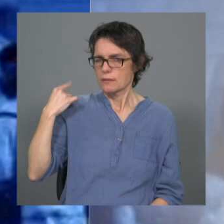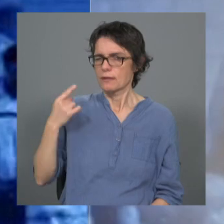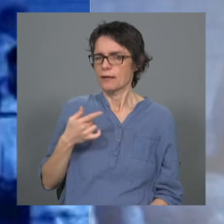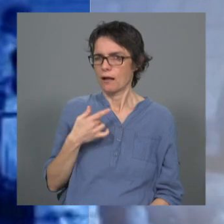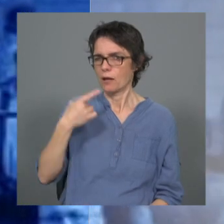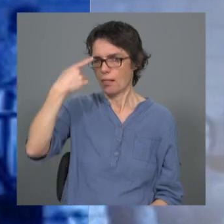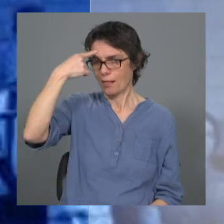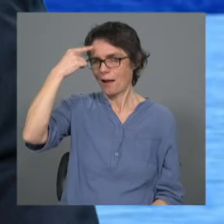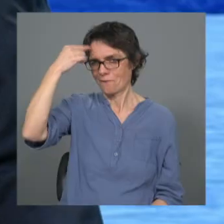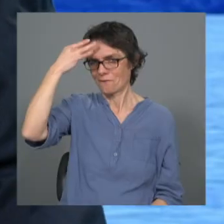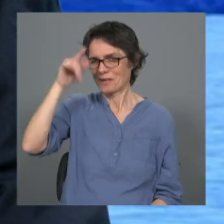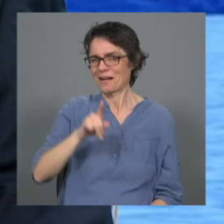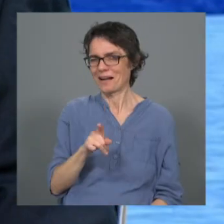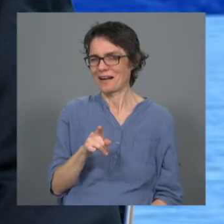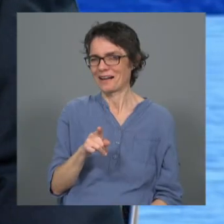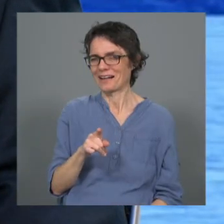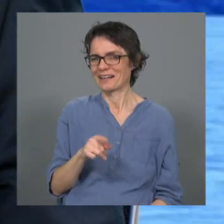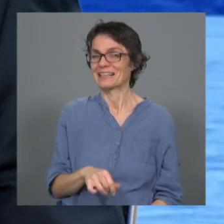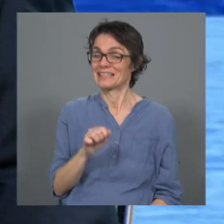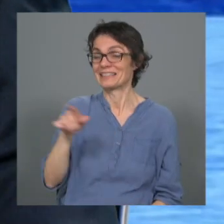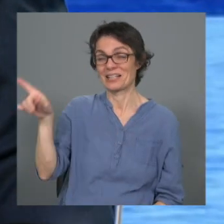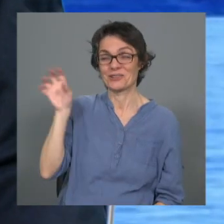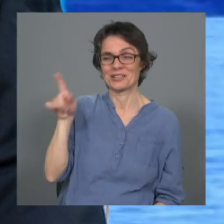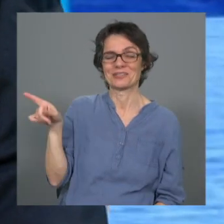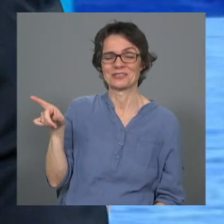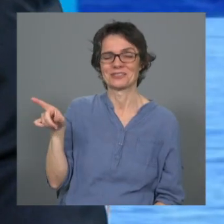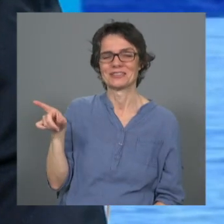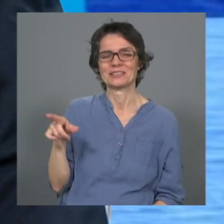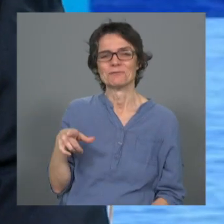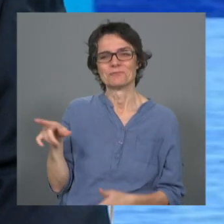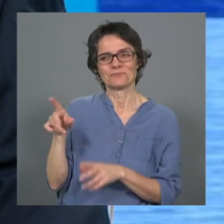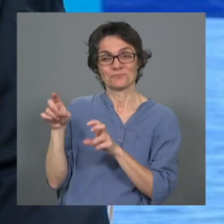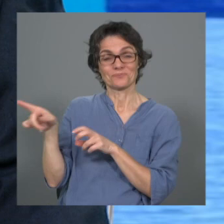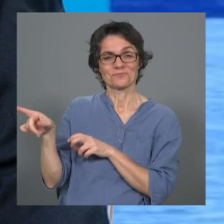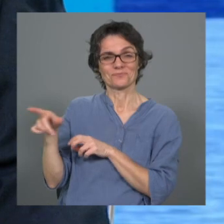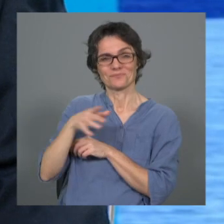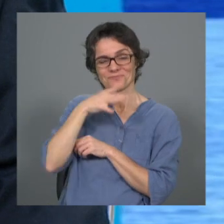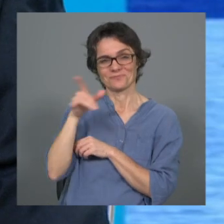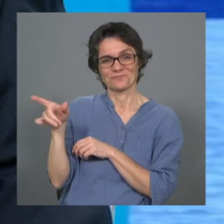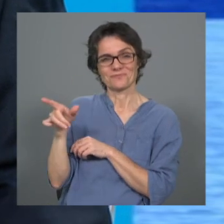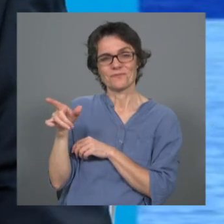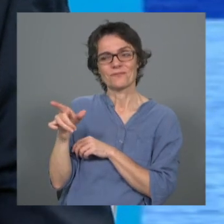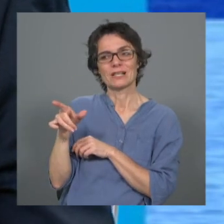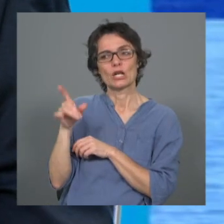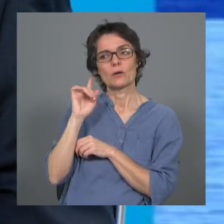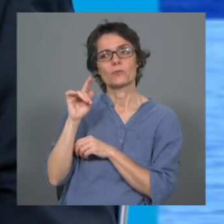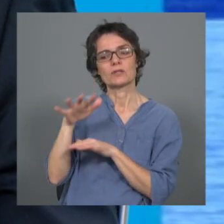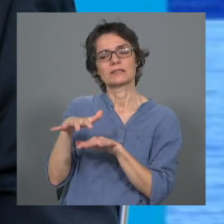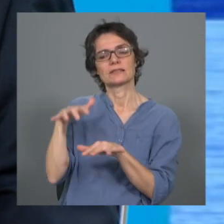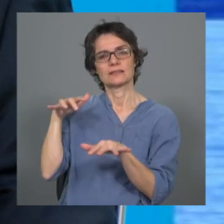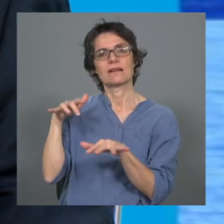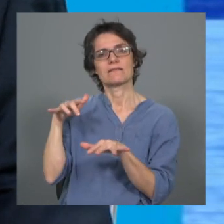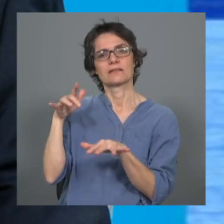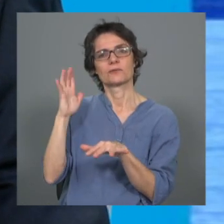experiência muito significativa. Estava a ouvir a Inês a falar da questão da sinodalidade e estava a ver como a Assembleia foi também expressão disso, não é?